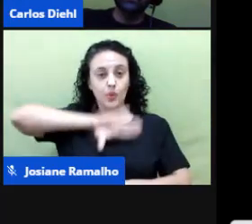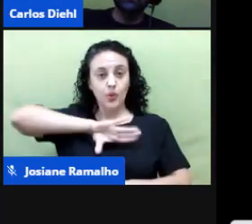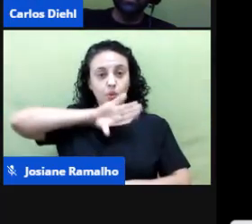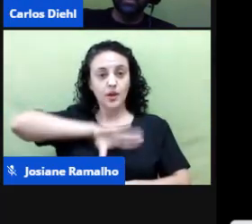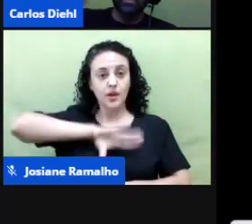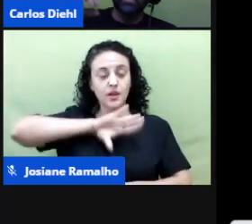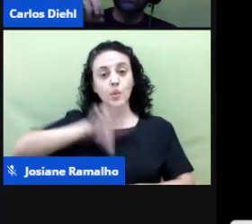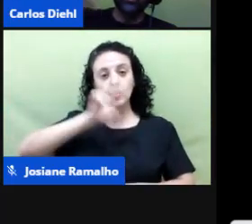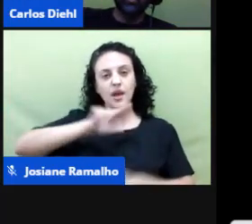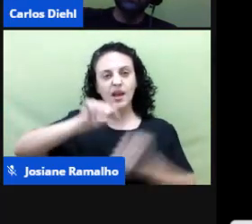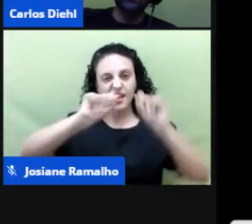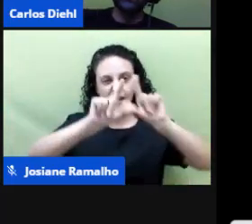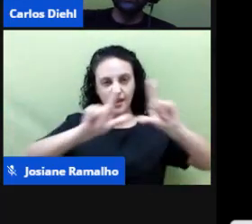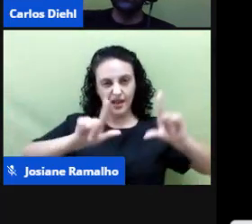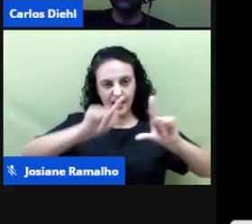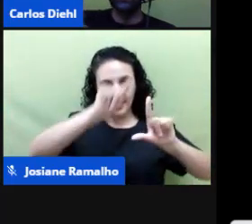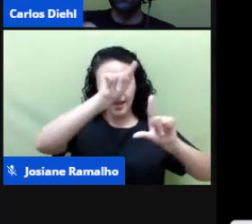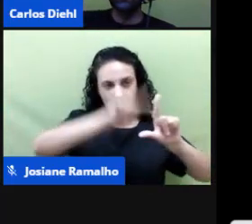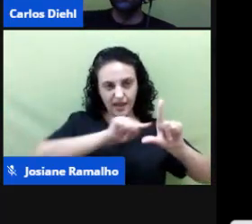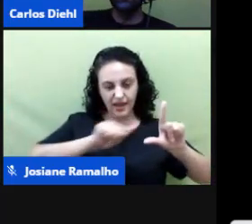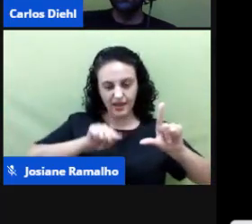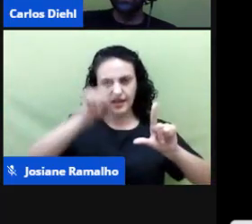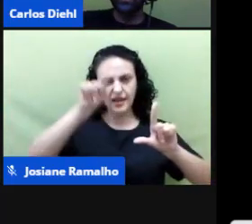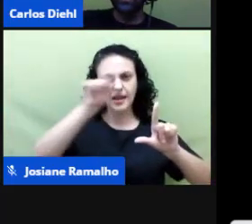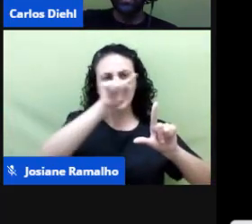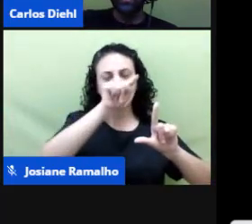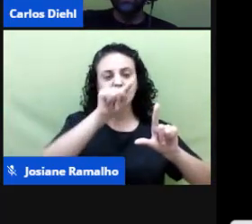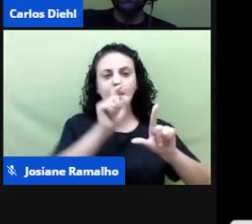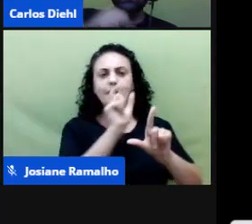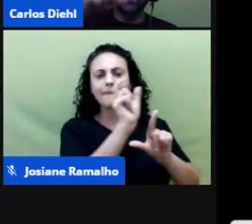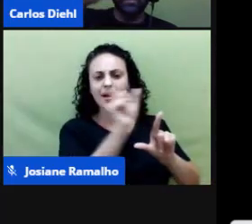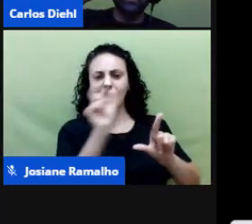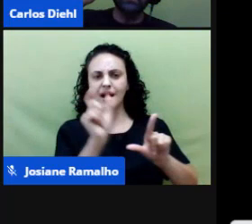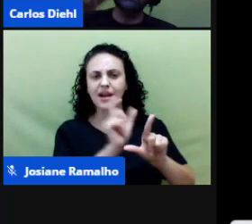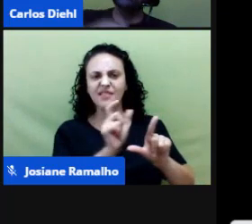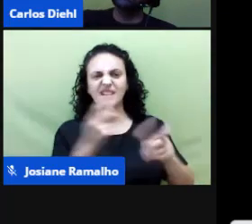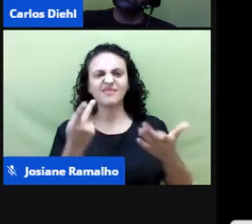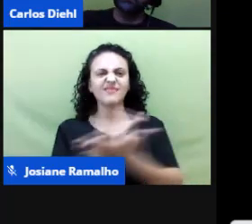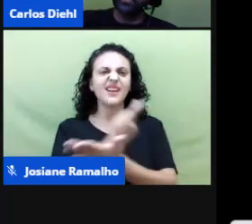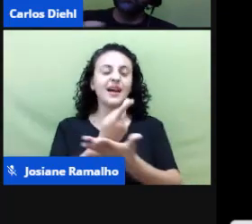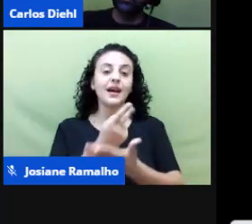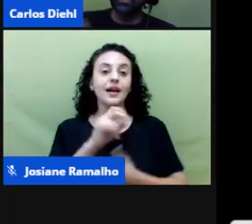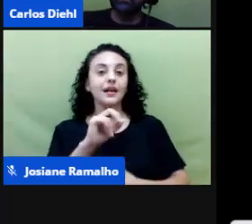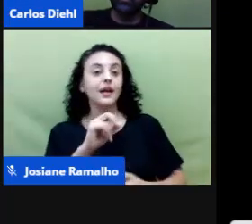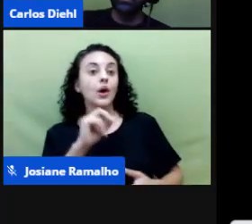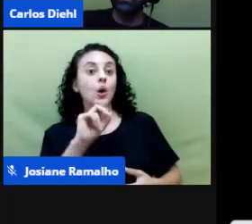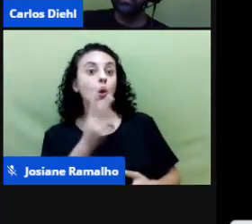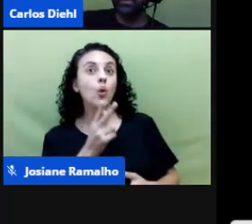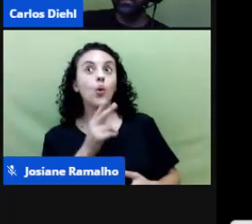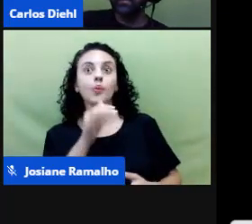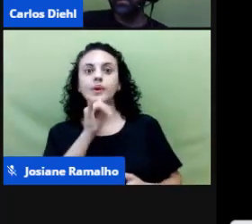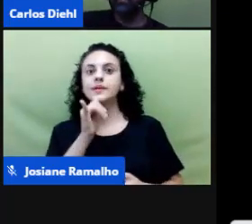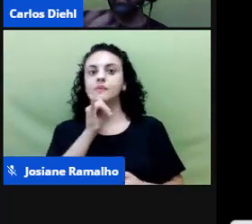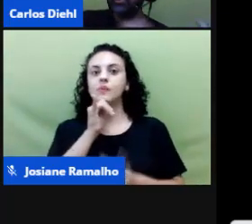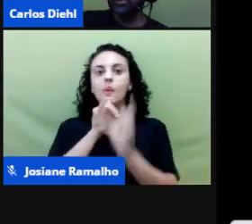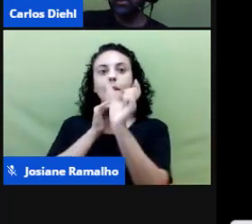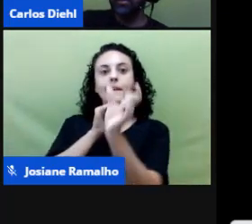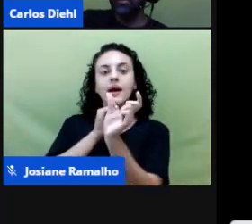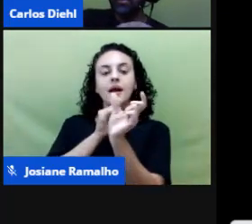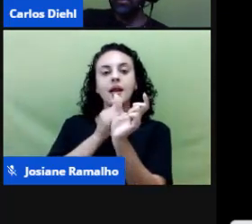tenham nomes indígenas. E, assim, falar sobre a importância da